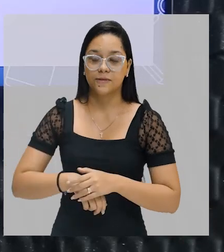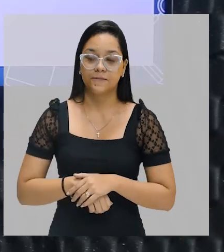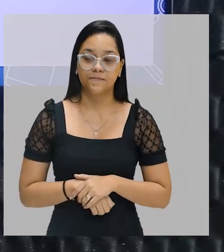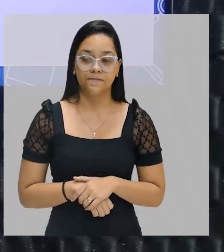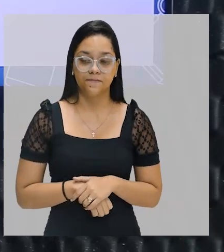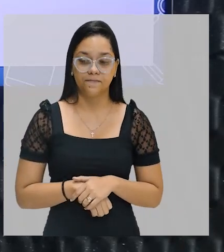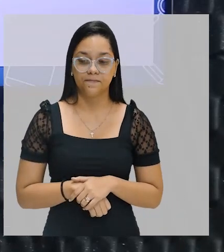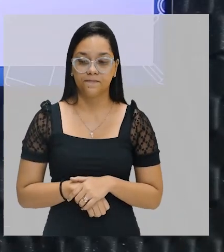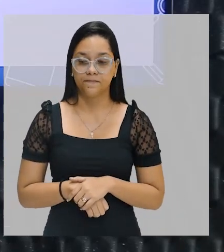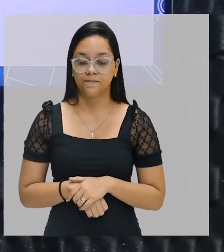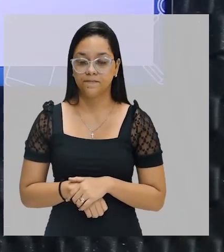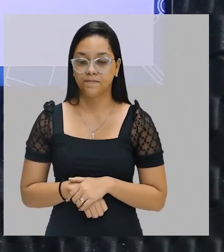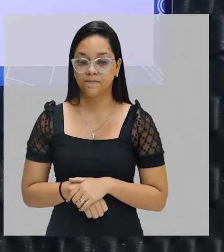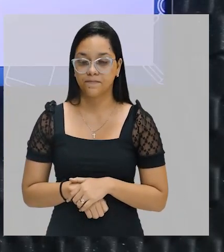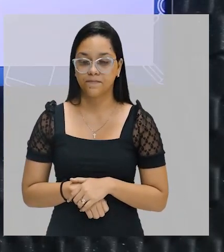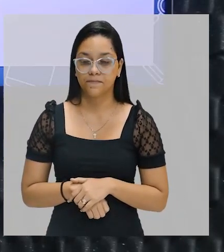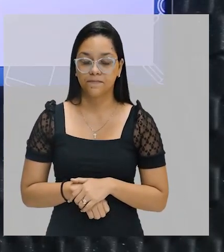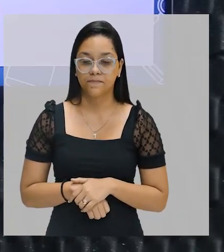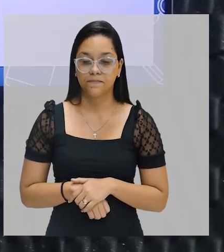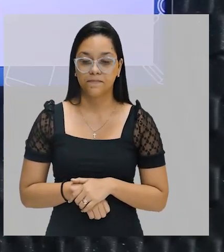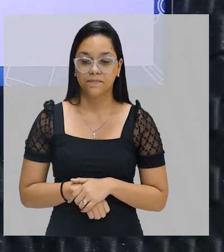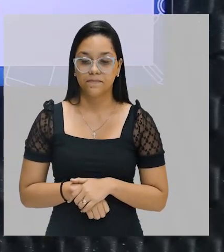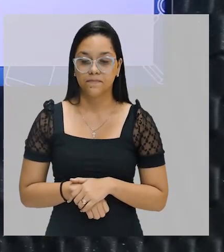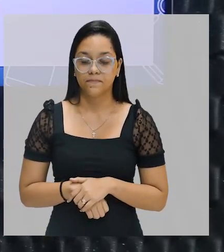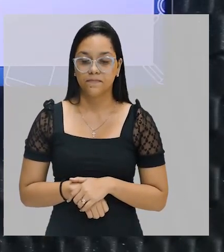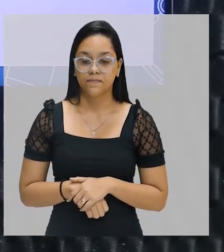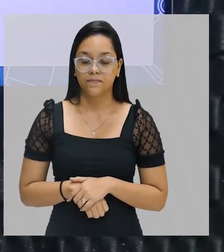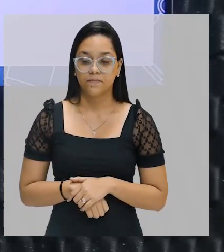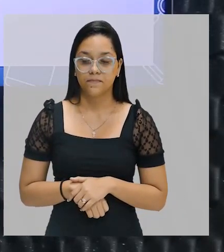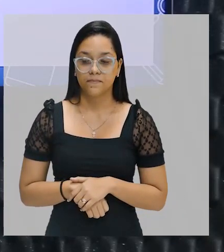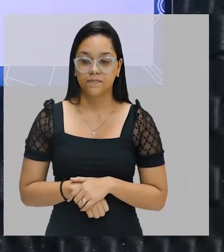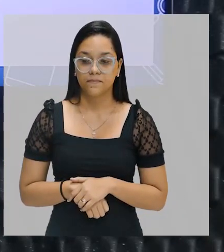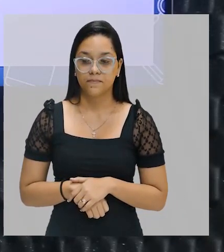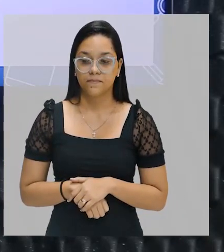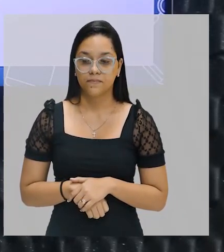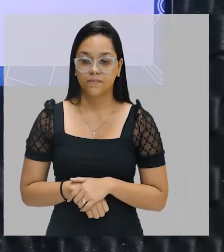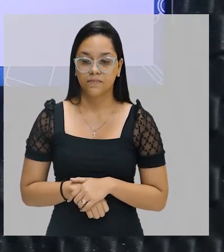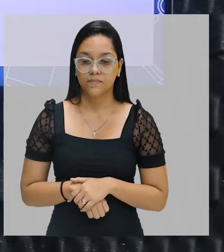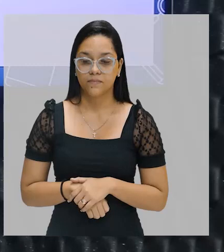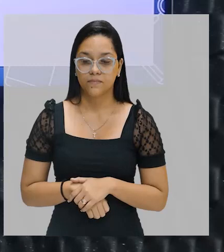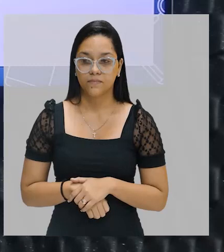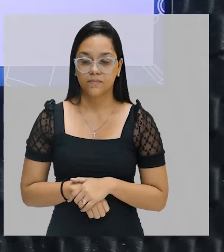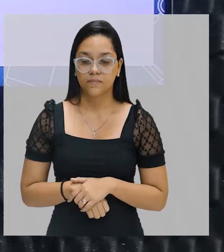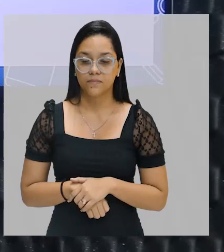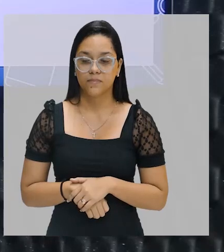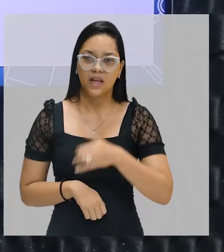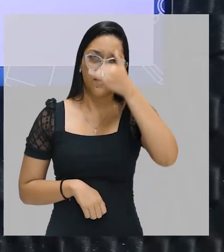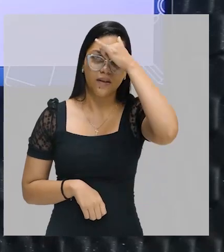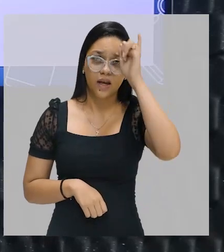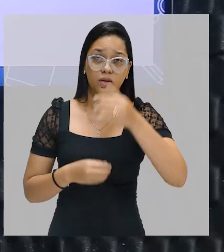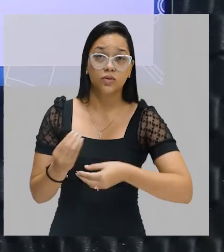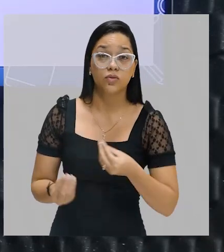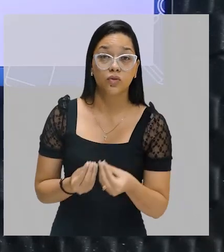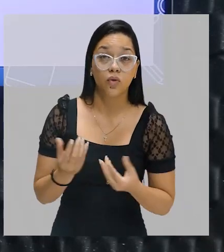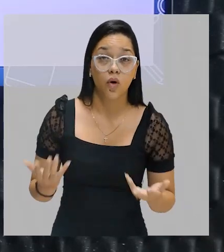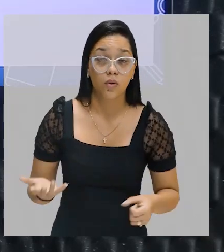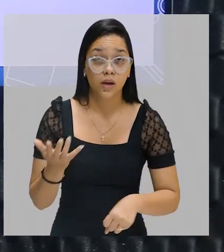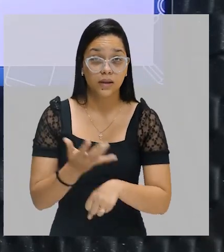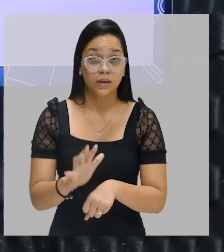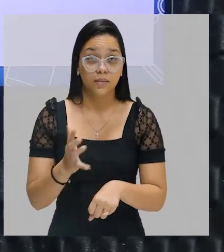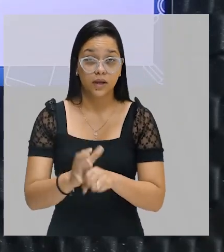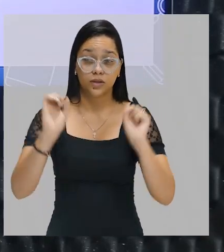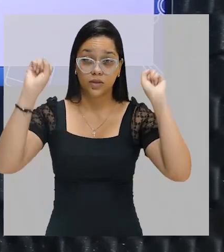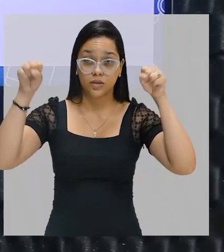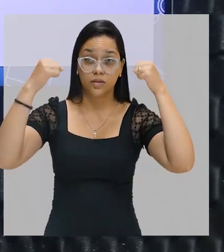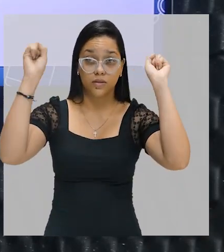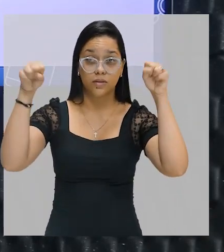corpo desencadeia e piora os problemas de saúde que poderiam ser evitados. Evitados como? Através da prática de